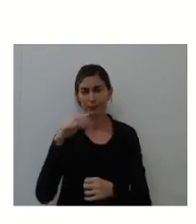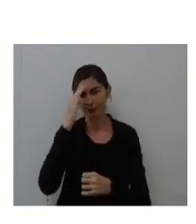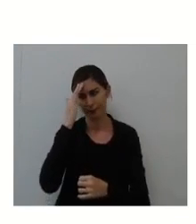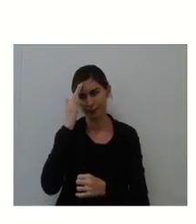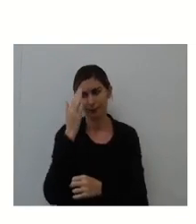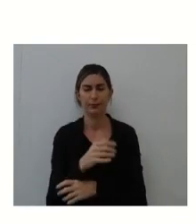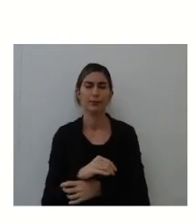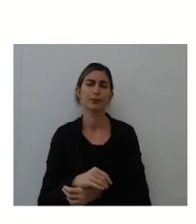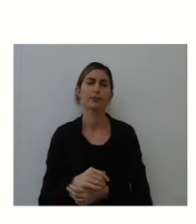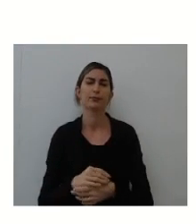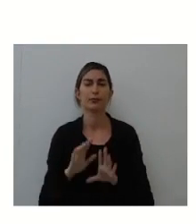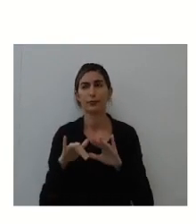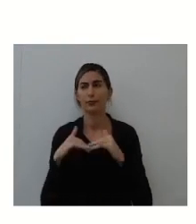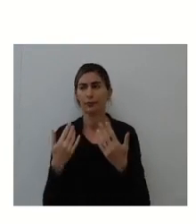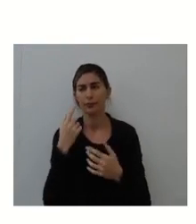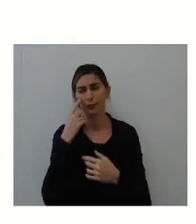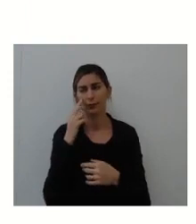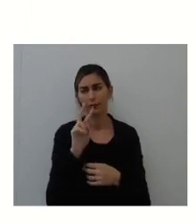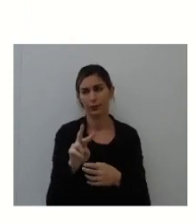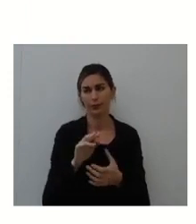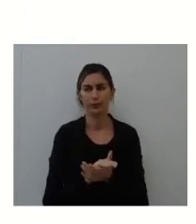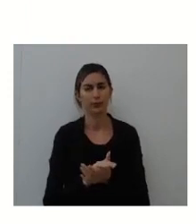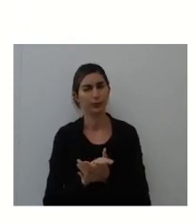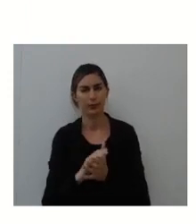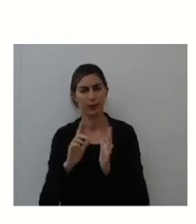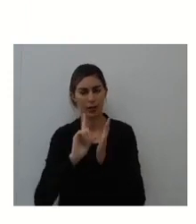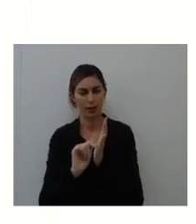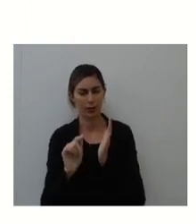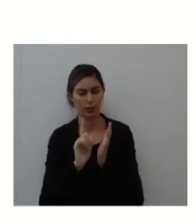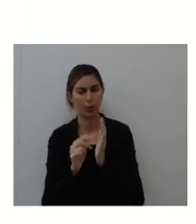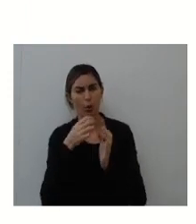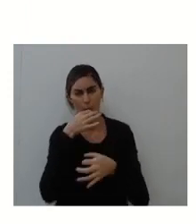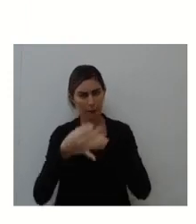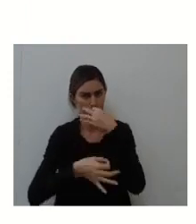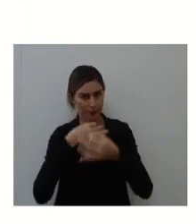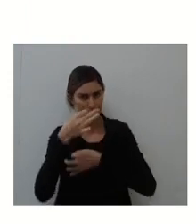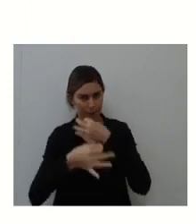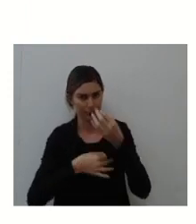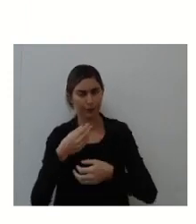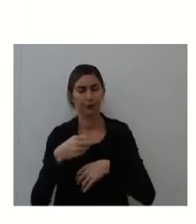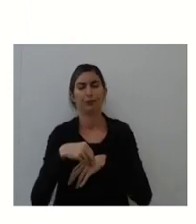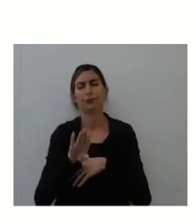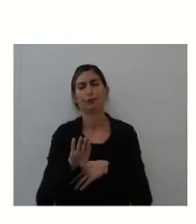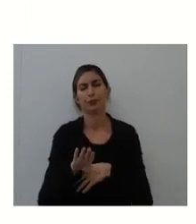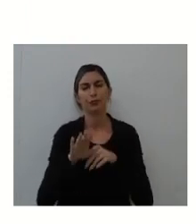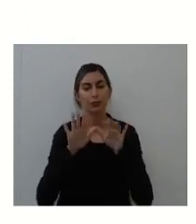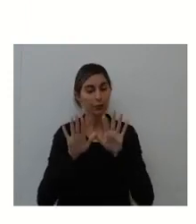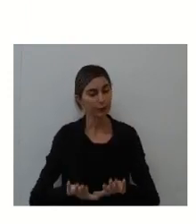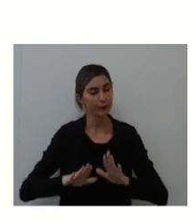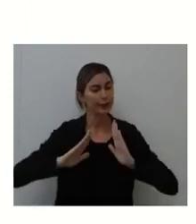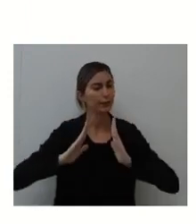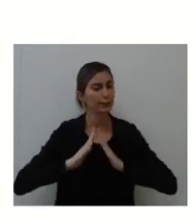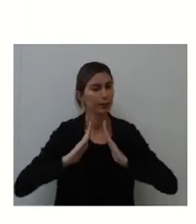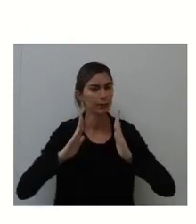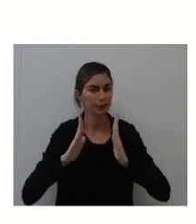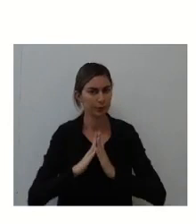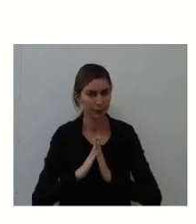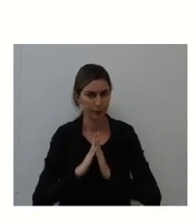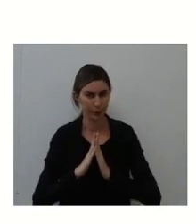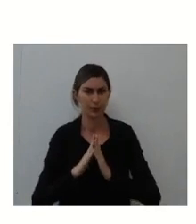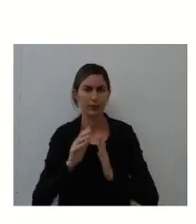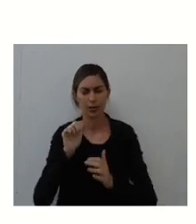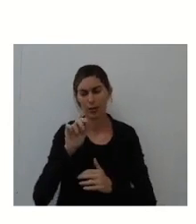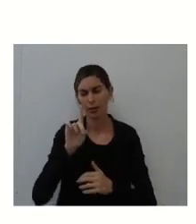o sentido global. Então vamos lá. Artigo de opinião foi o texto que eu trouxe para vocês. Fique em casa.